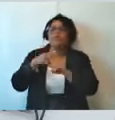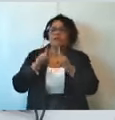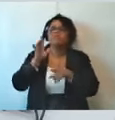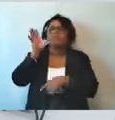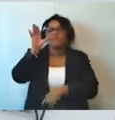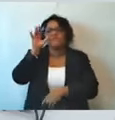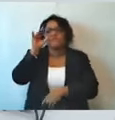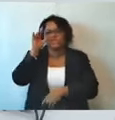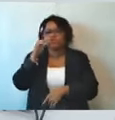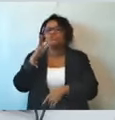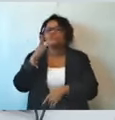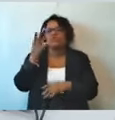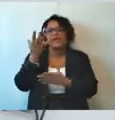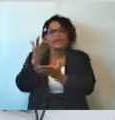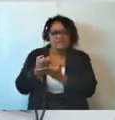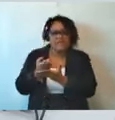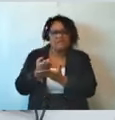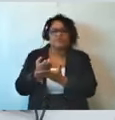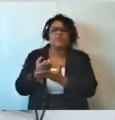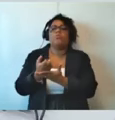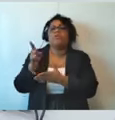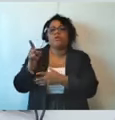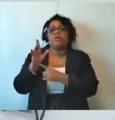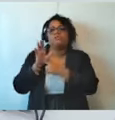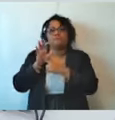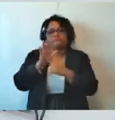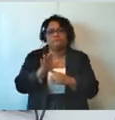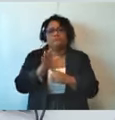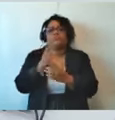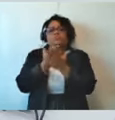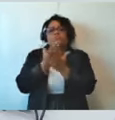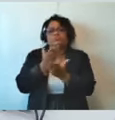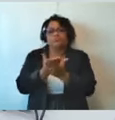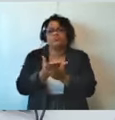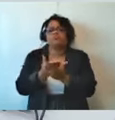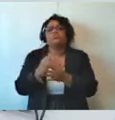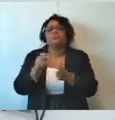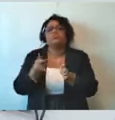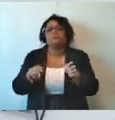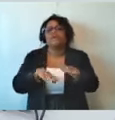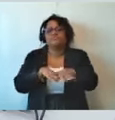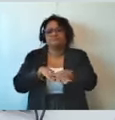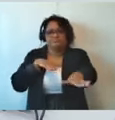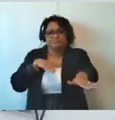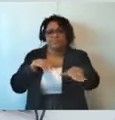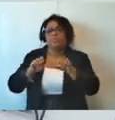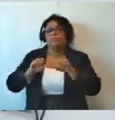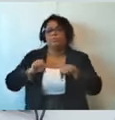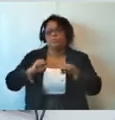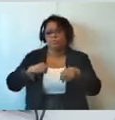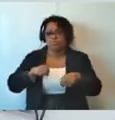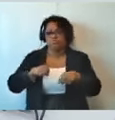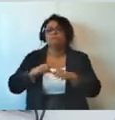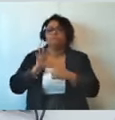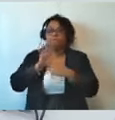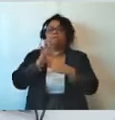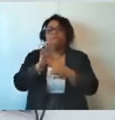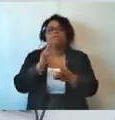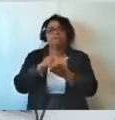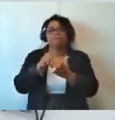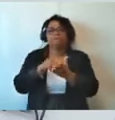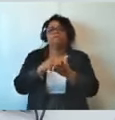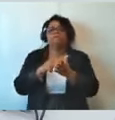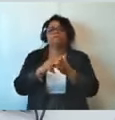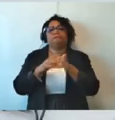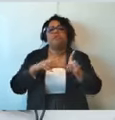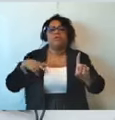e a Senatran apresentou o estudo da motofaixa. E ela realmente ela mostra que reduziu com os dados